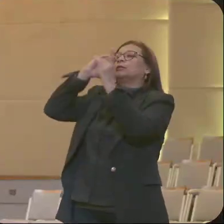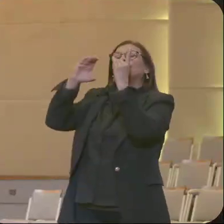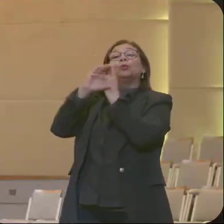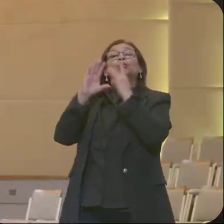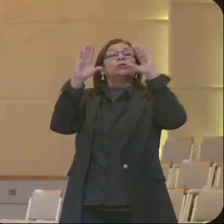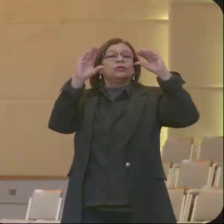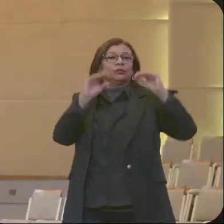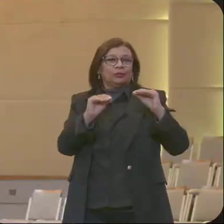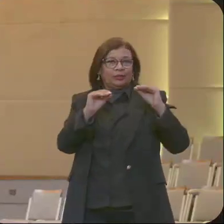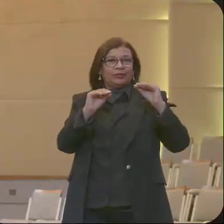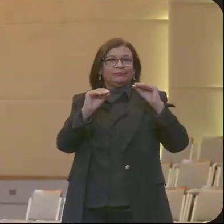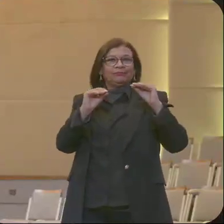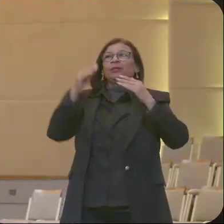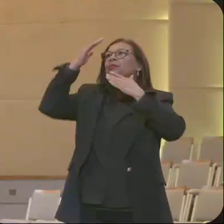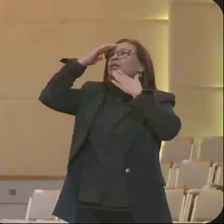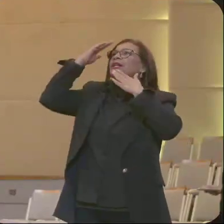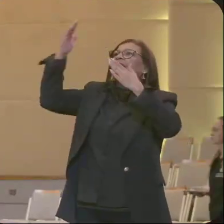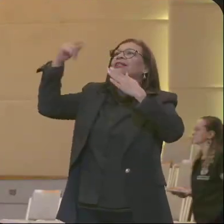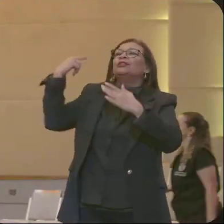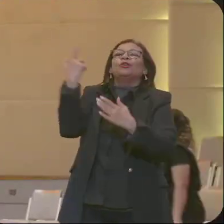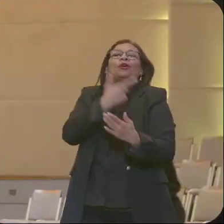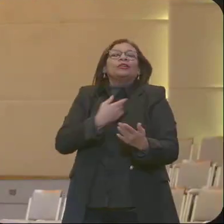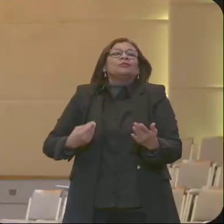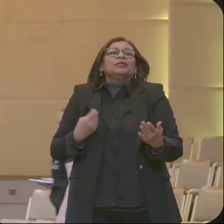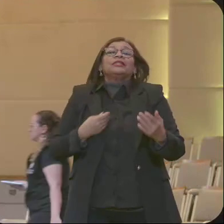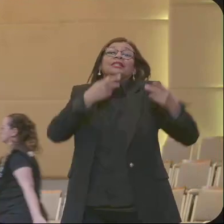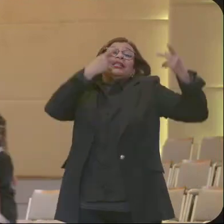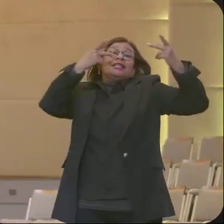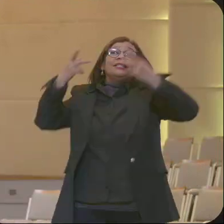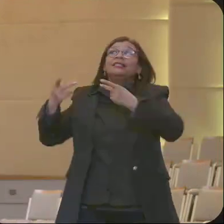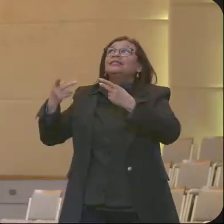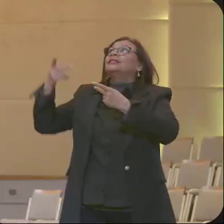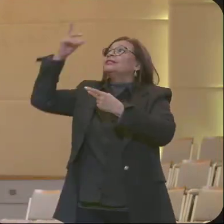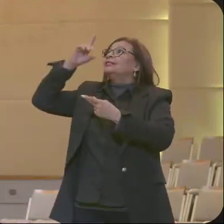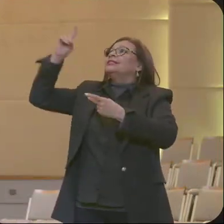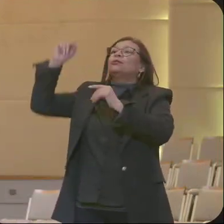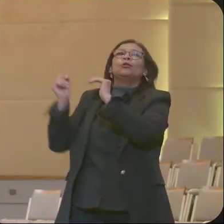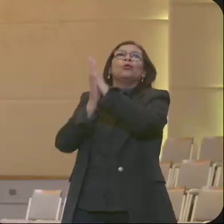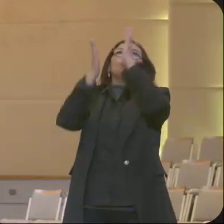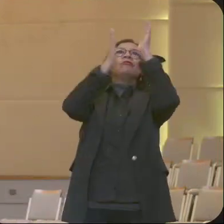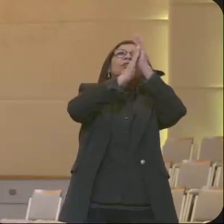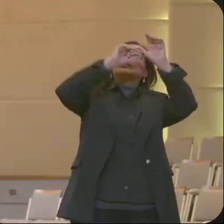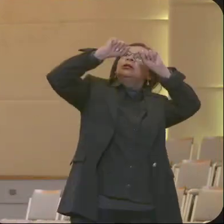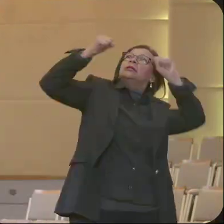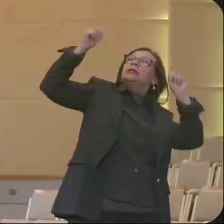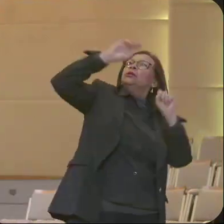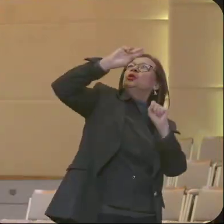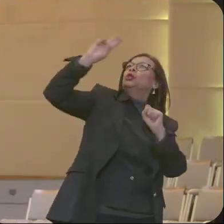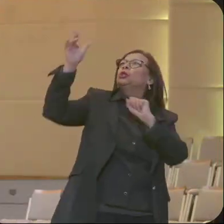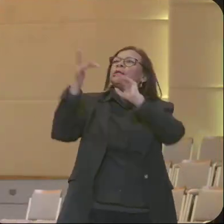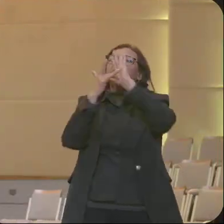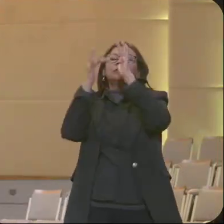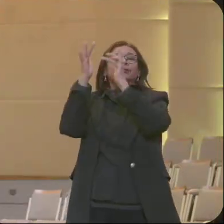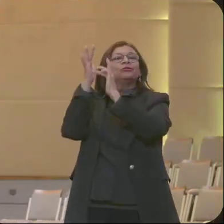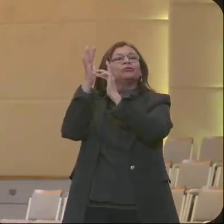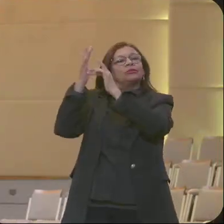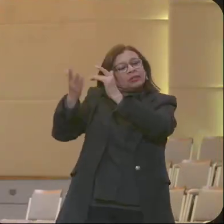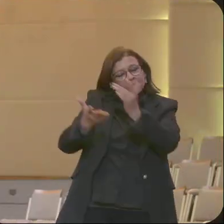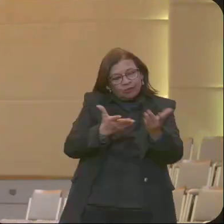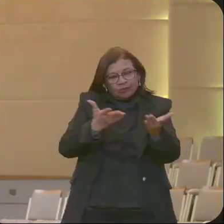noite, Pai. Obrigado por estarmos aqui na tua presença, louvando, engrandecendo, exaltando o teu nome,